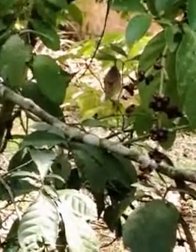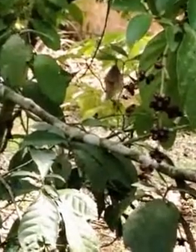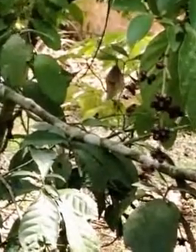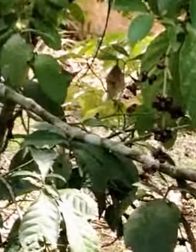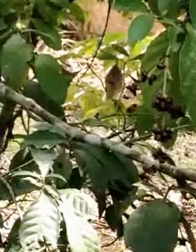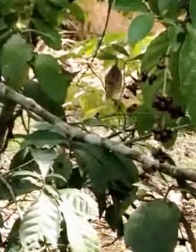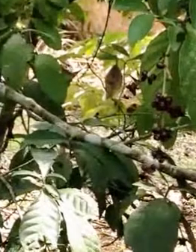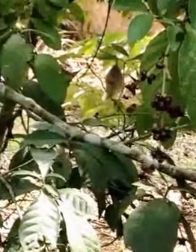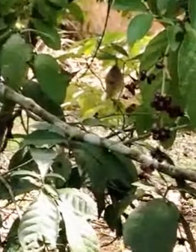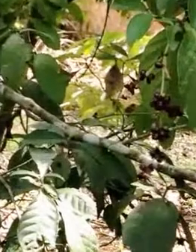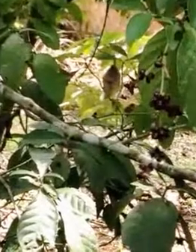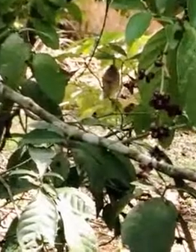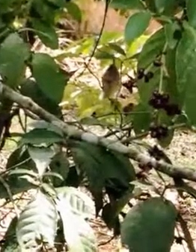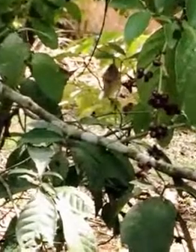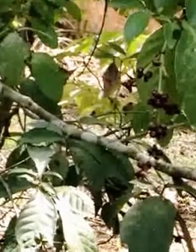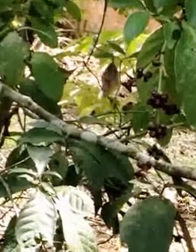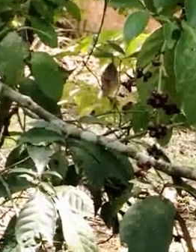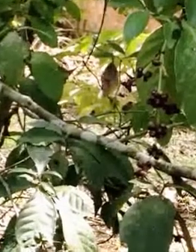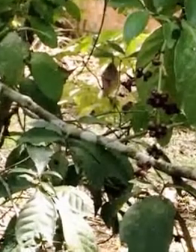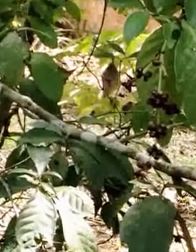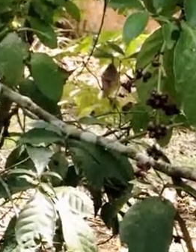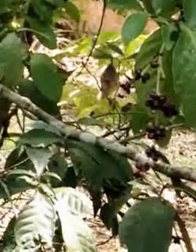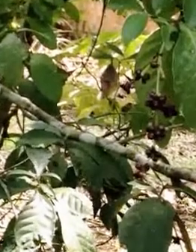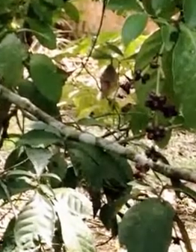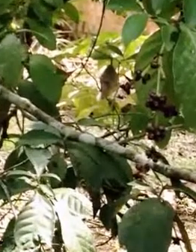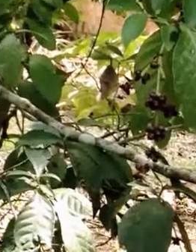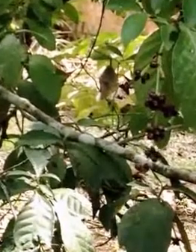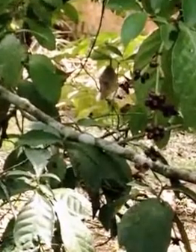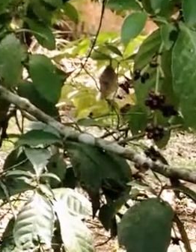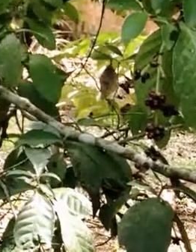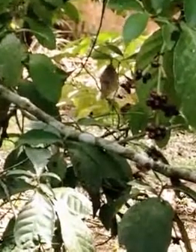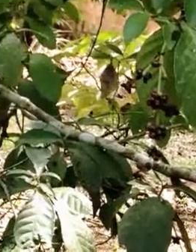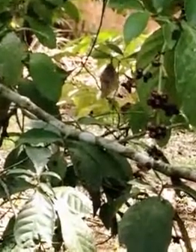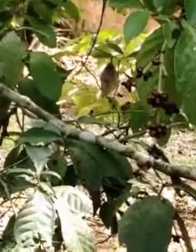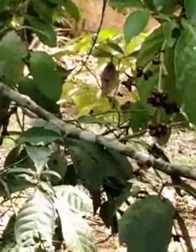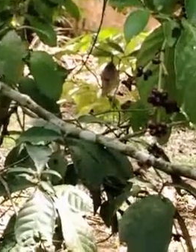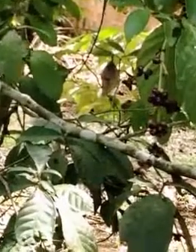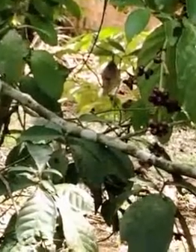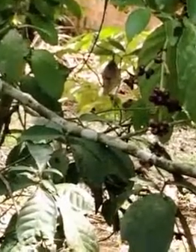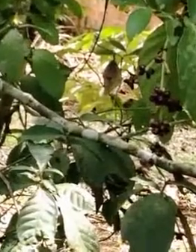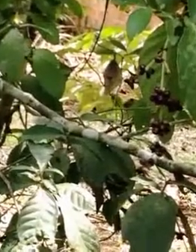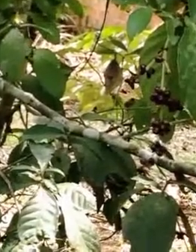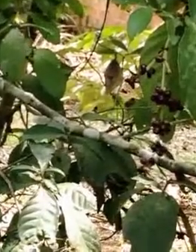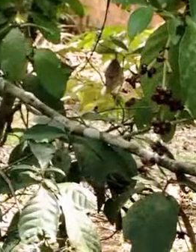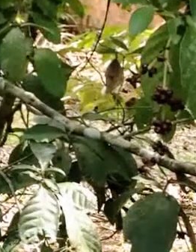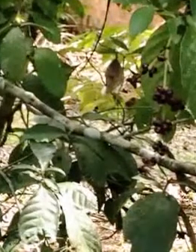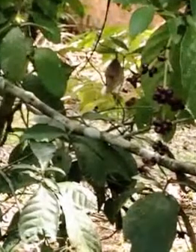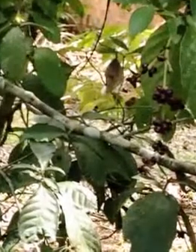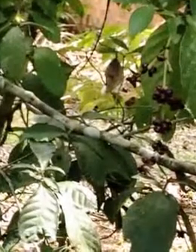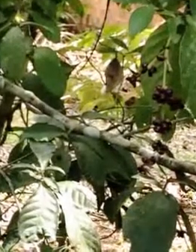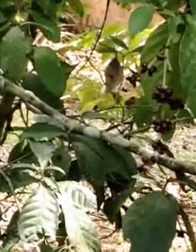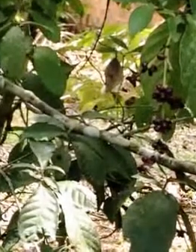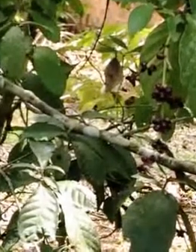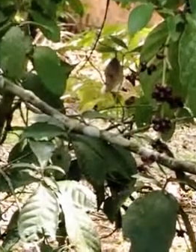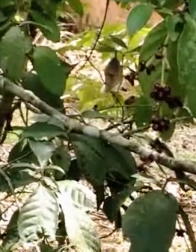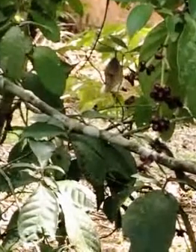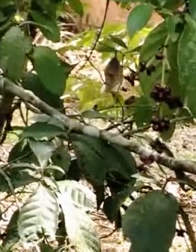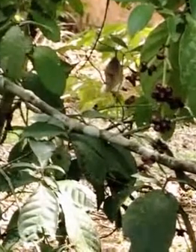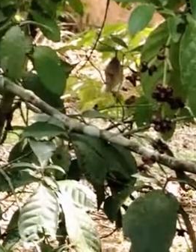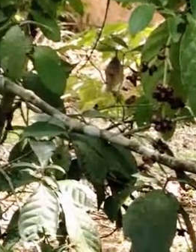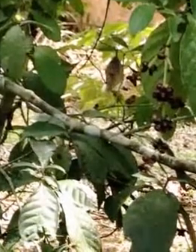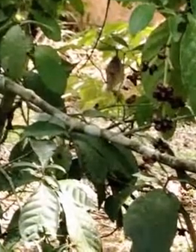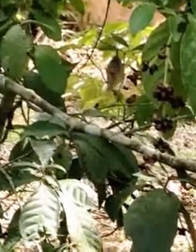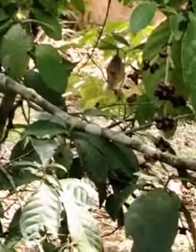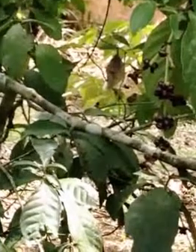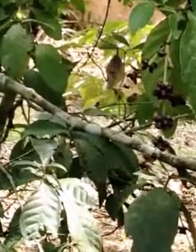conhecia. Esta luz é da floresta que ninguém